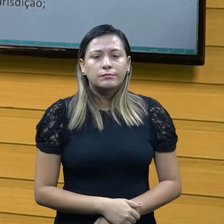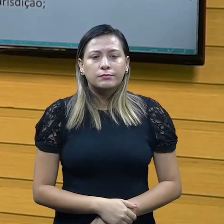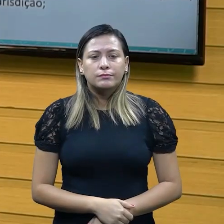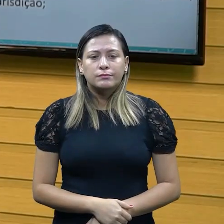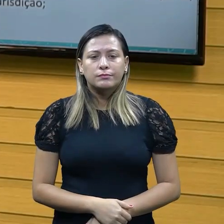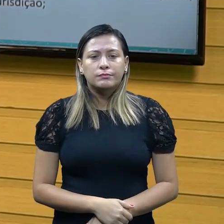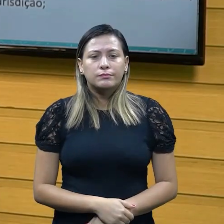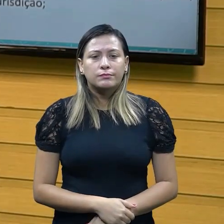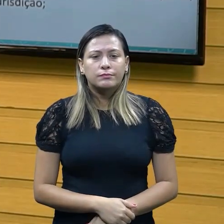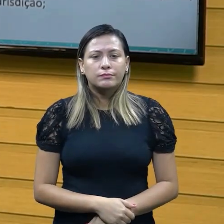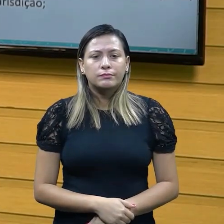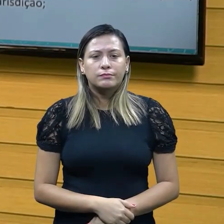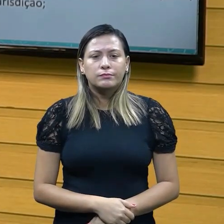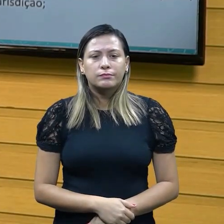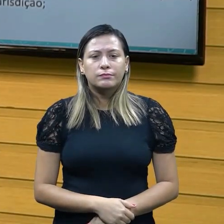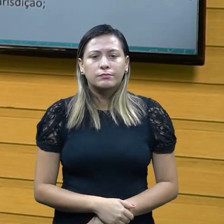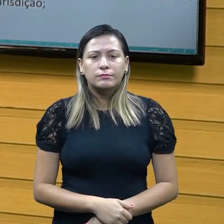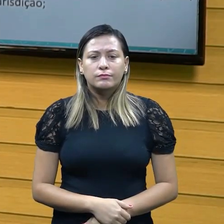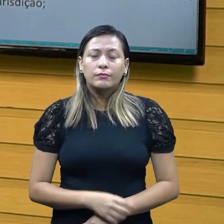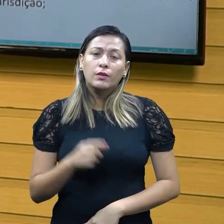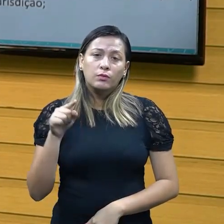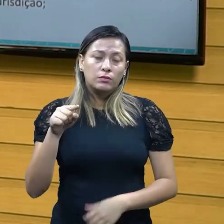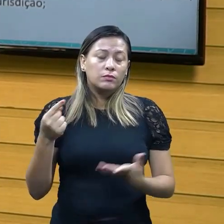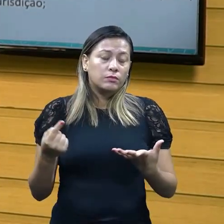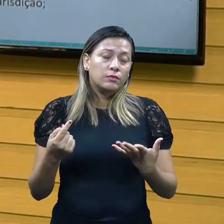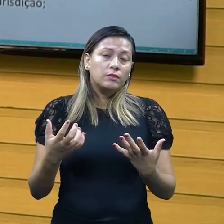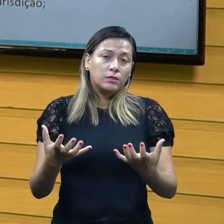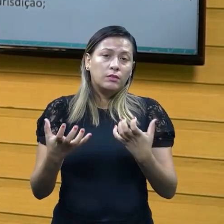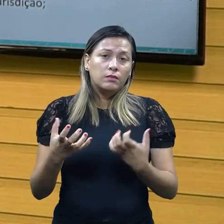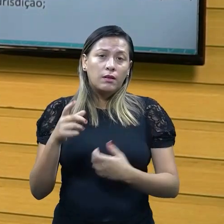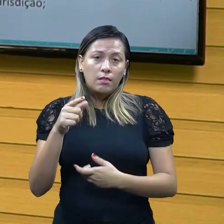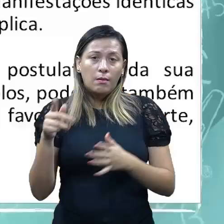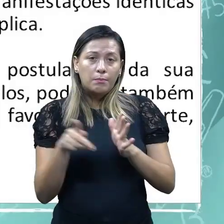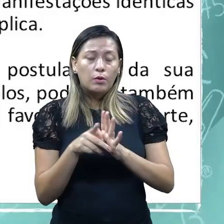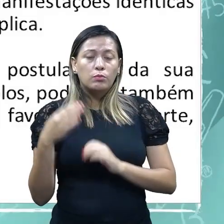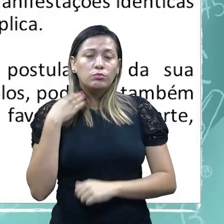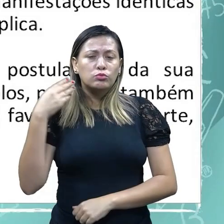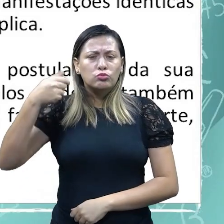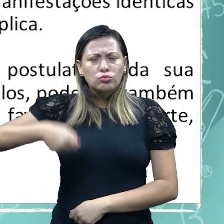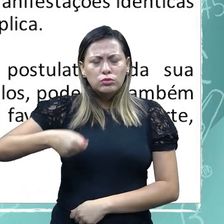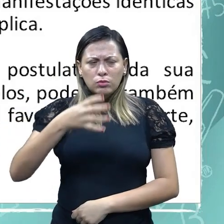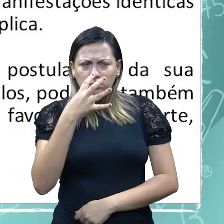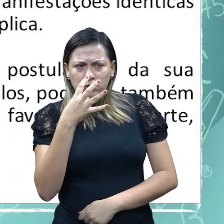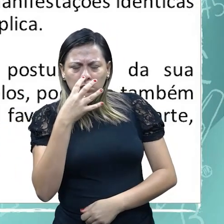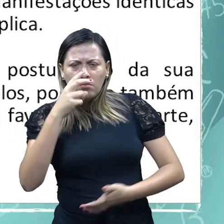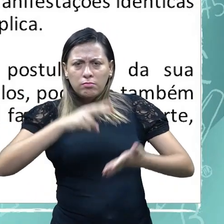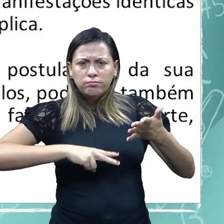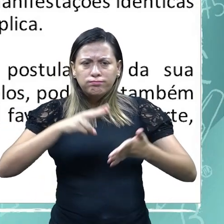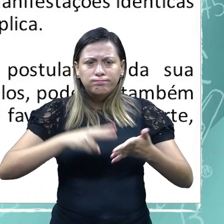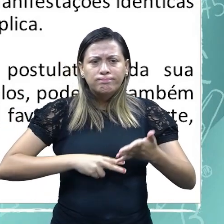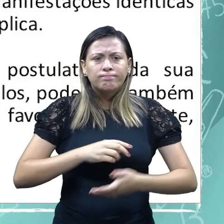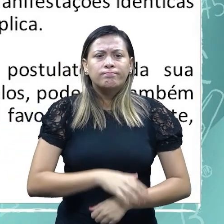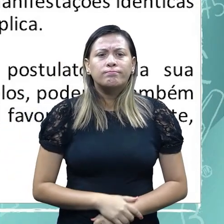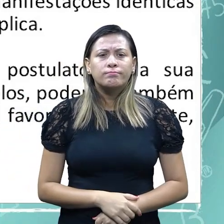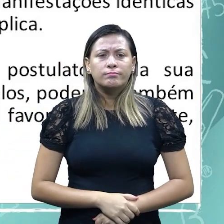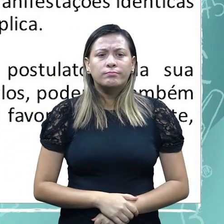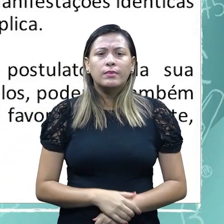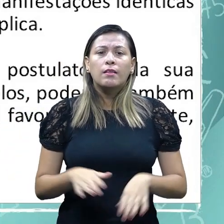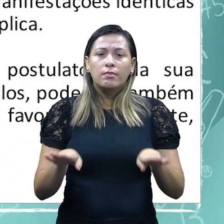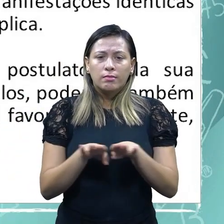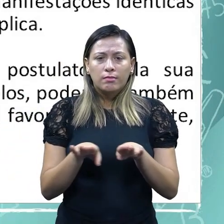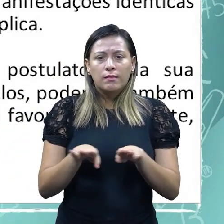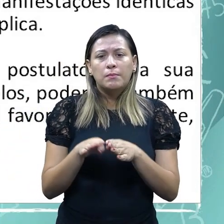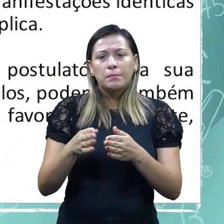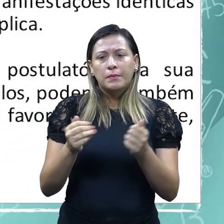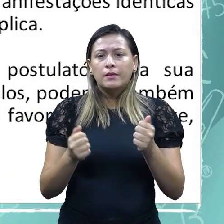Os pedidos, que é exatamente o que você está querendo para o juiz analisar, certo? Então, pede ainda o autor, quando se manifesta